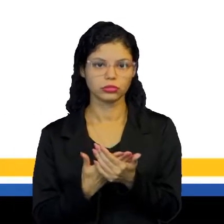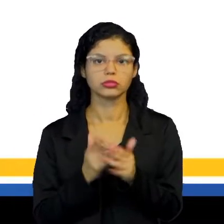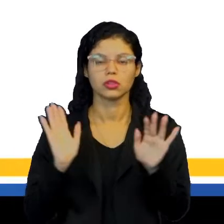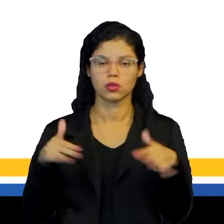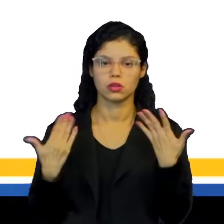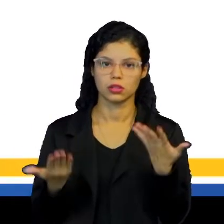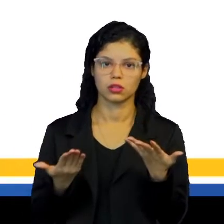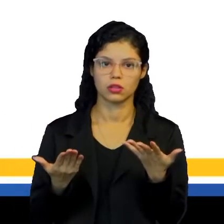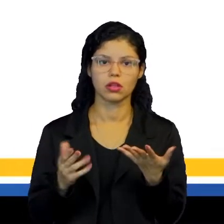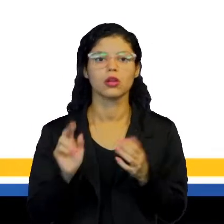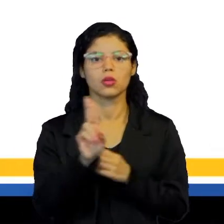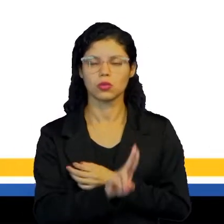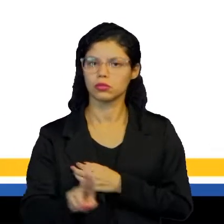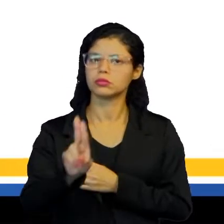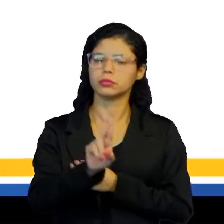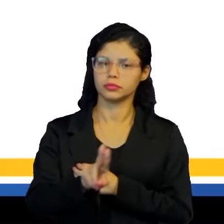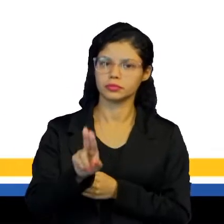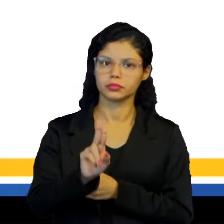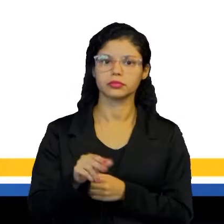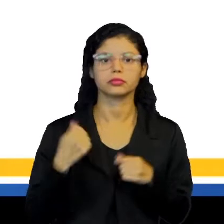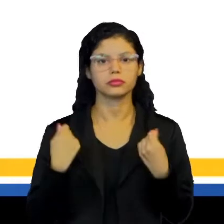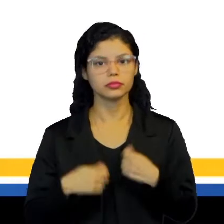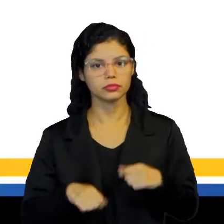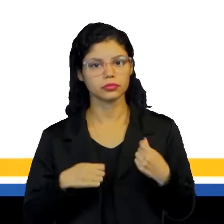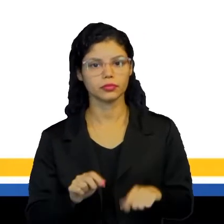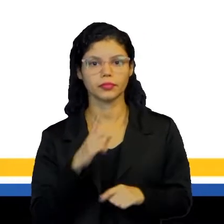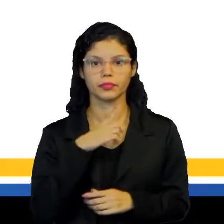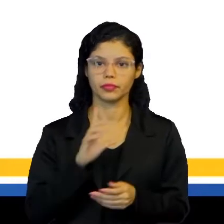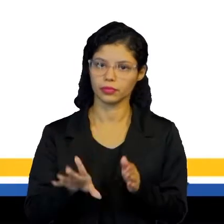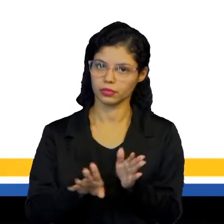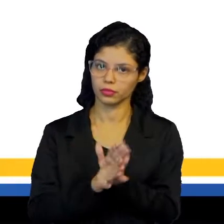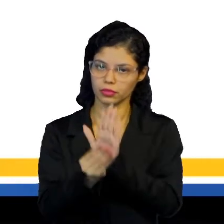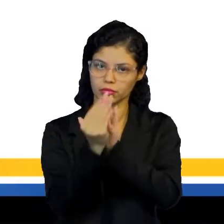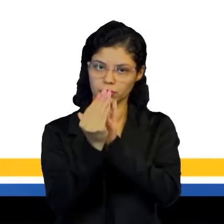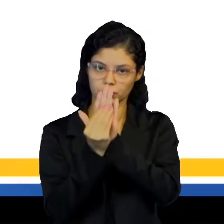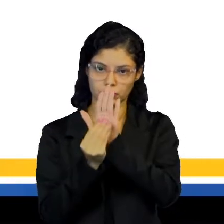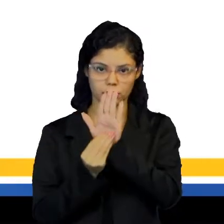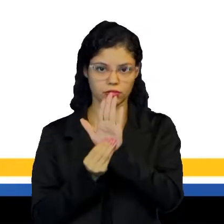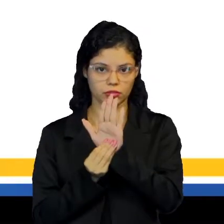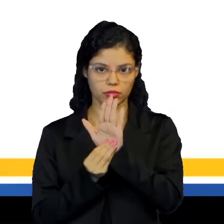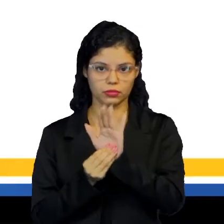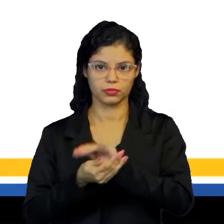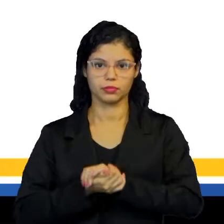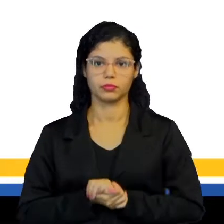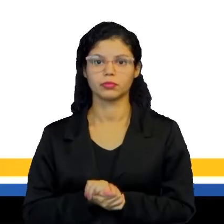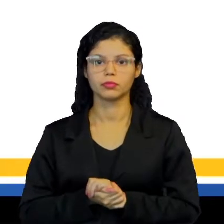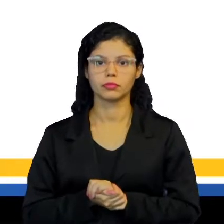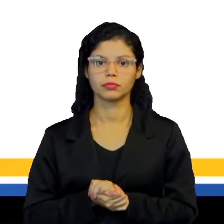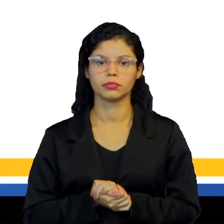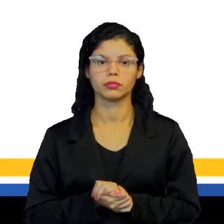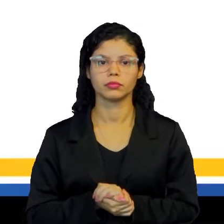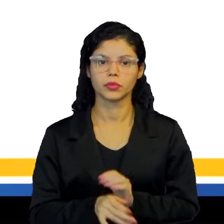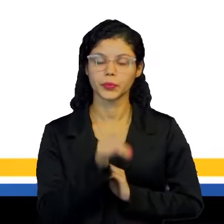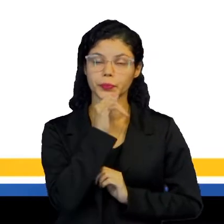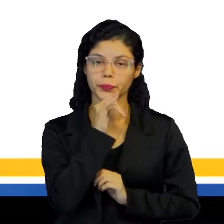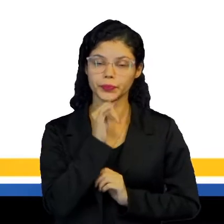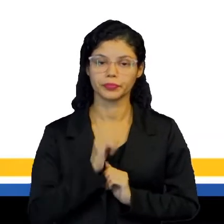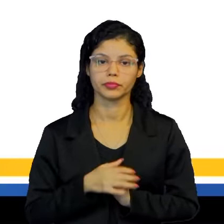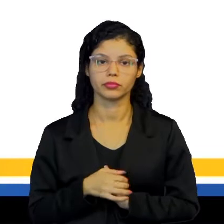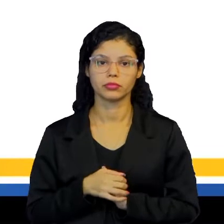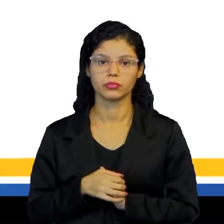estudar quais instrumentos serão utilizados para coletar os dados. Por